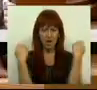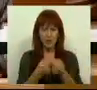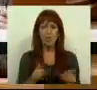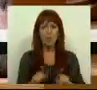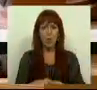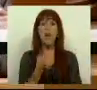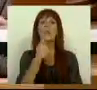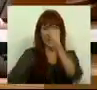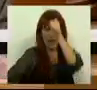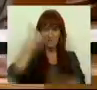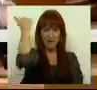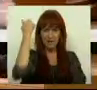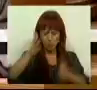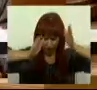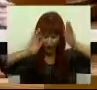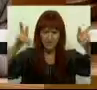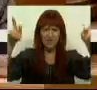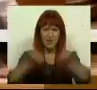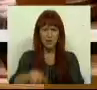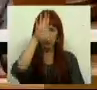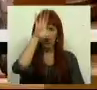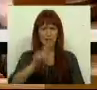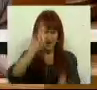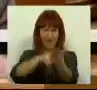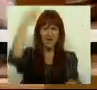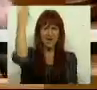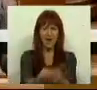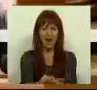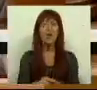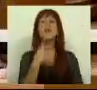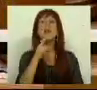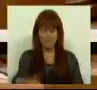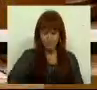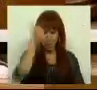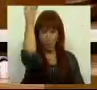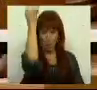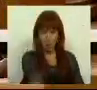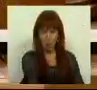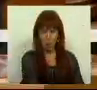Para que abril vença, é preciso que o Governo saia. E abril vencerá.